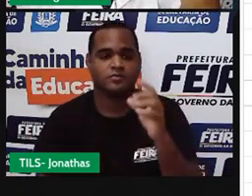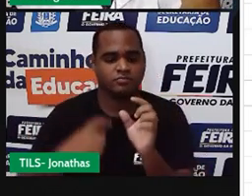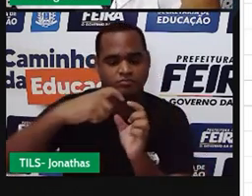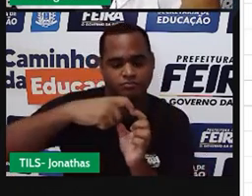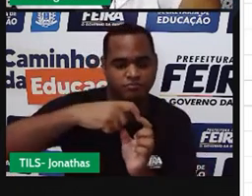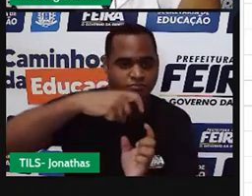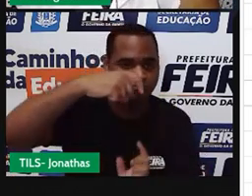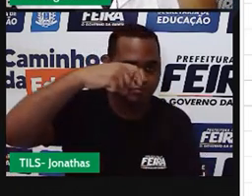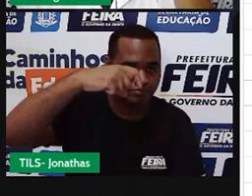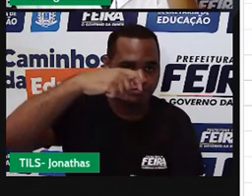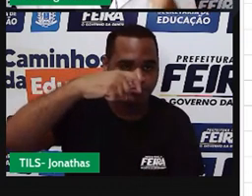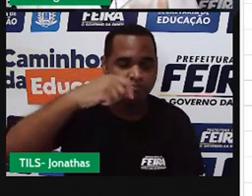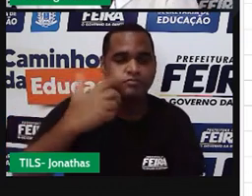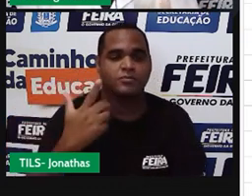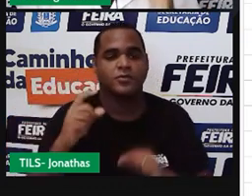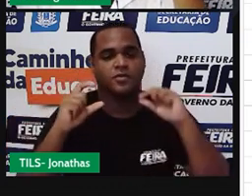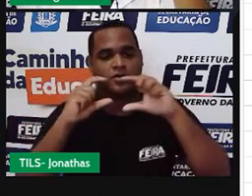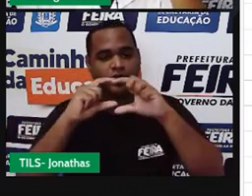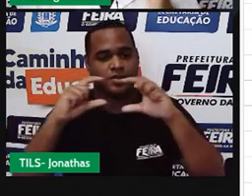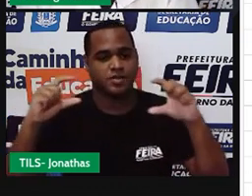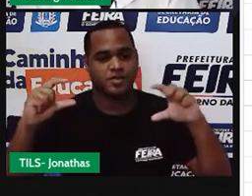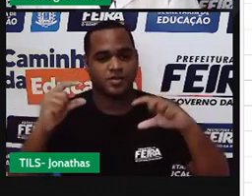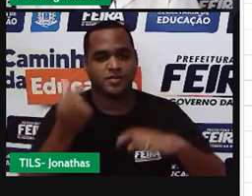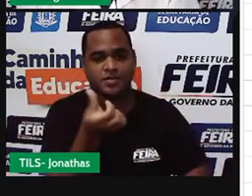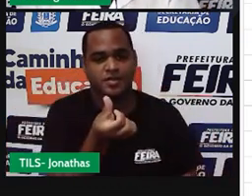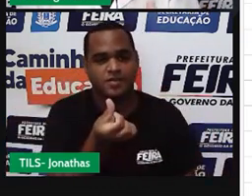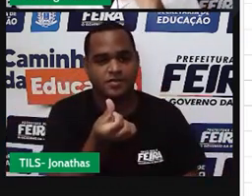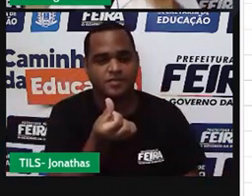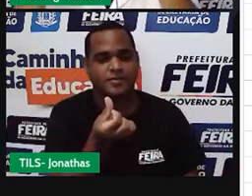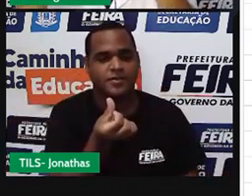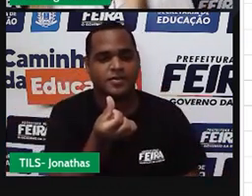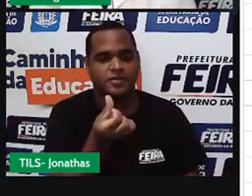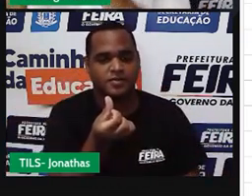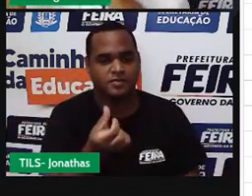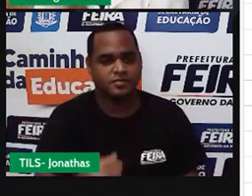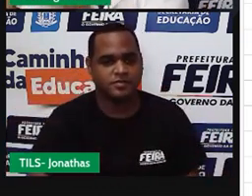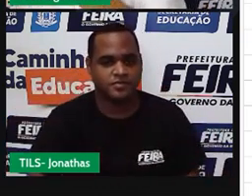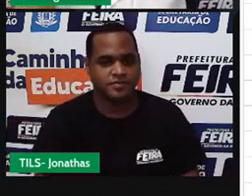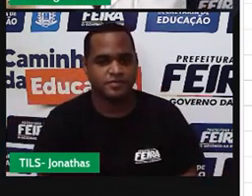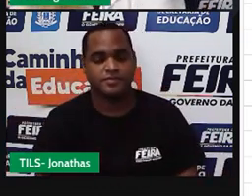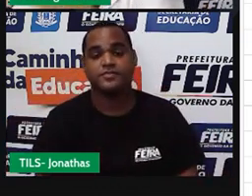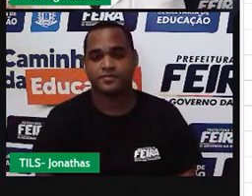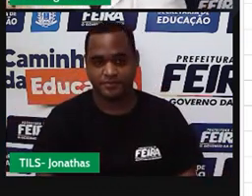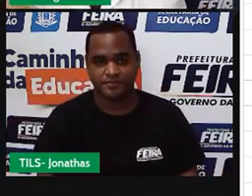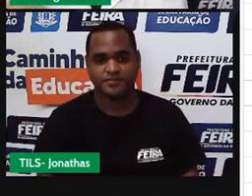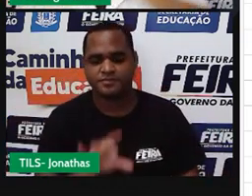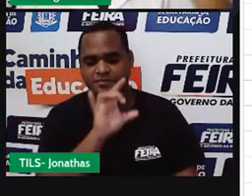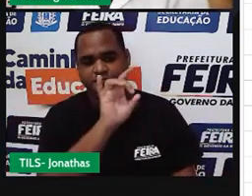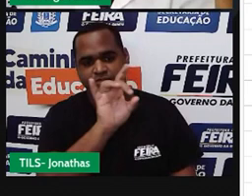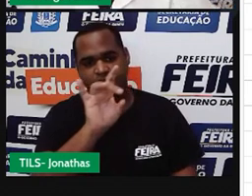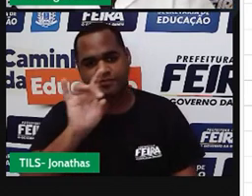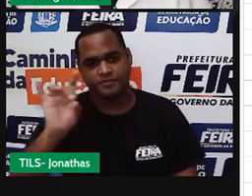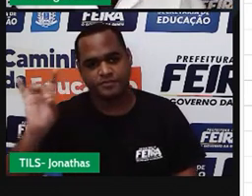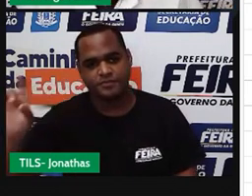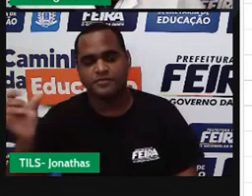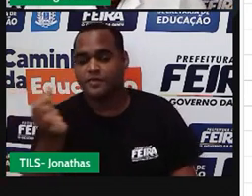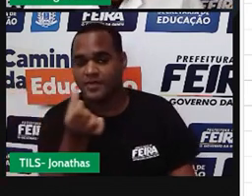44 é placas em pé aparecendo em seis fileiras